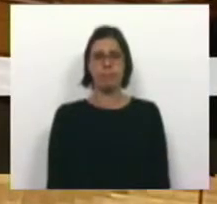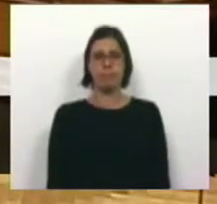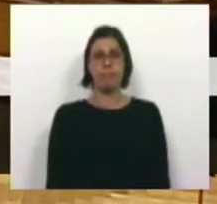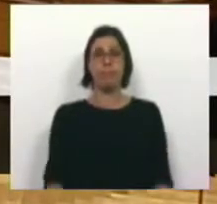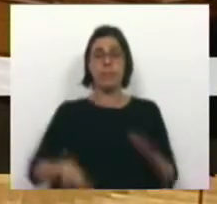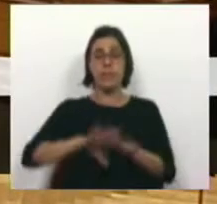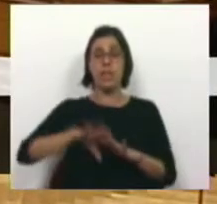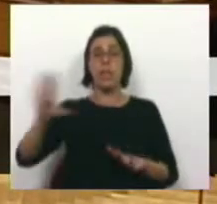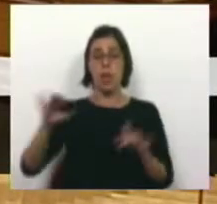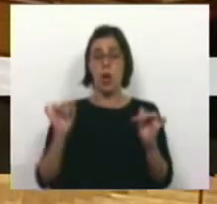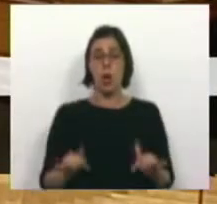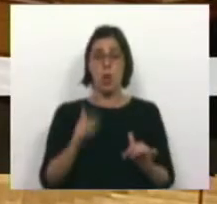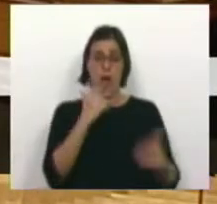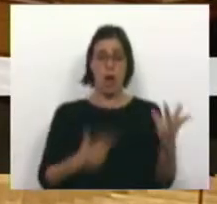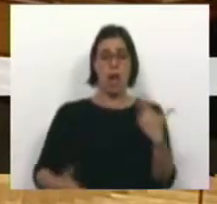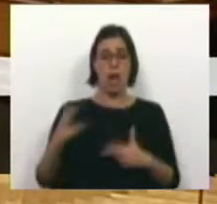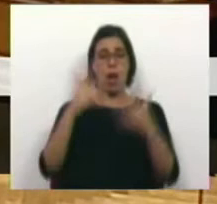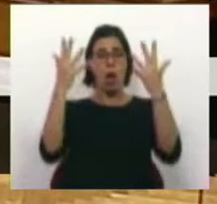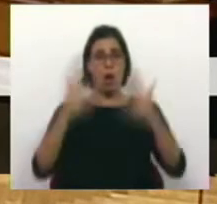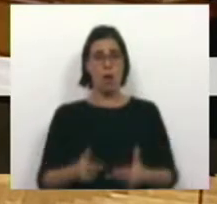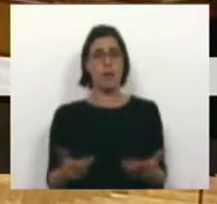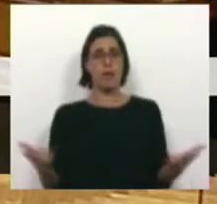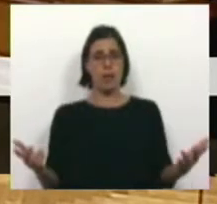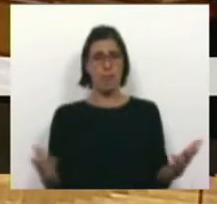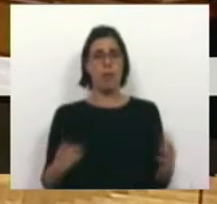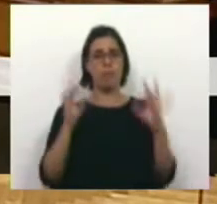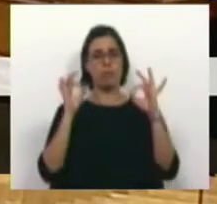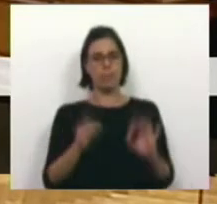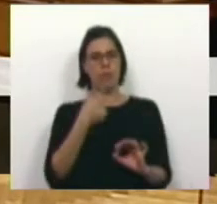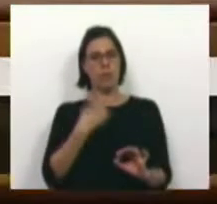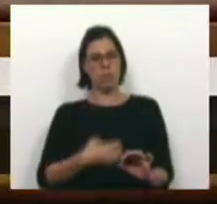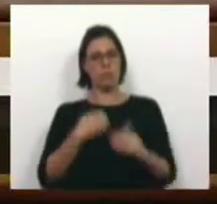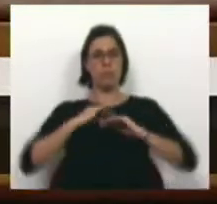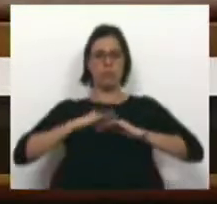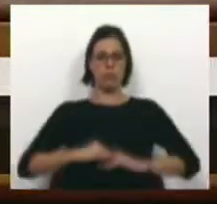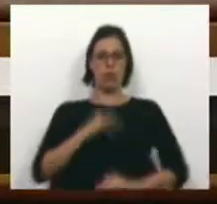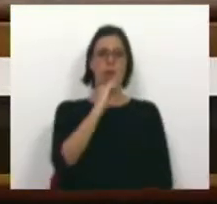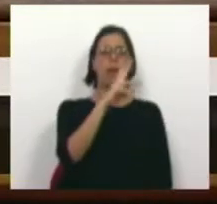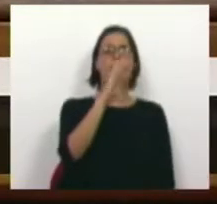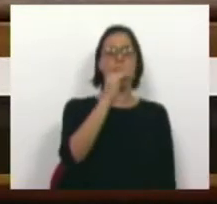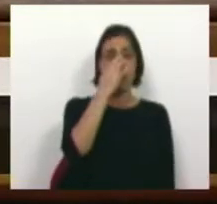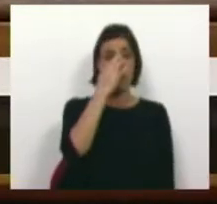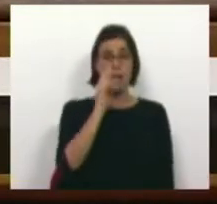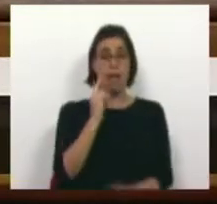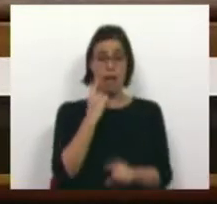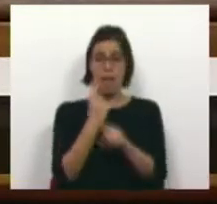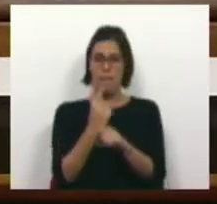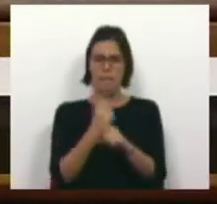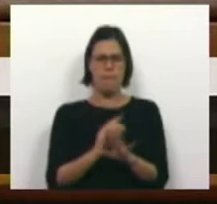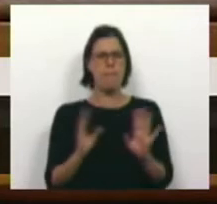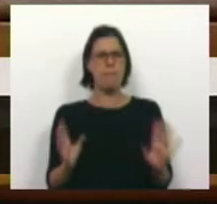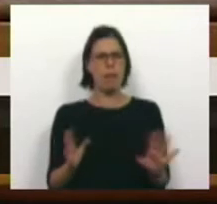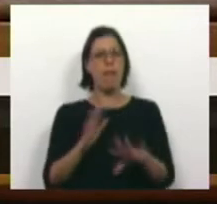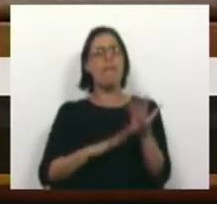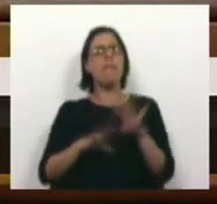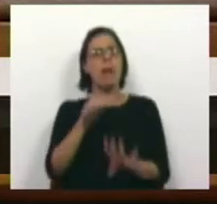A direita que hoje critica um orçamento que garante um significativo alívio no IRS é exatamente a mesma que